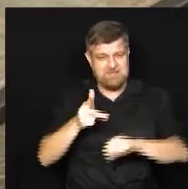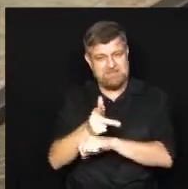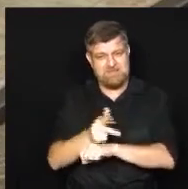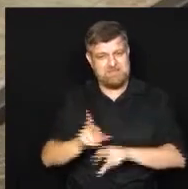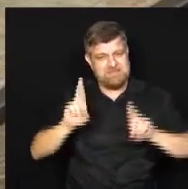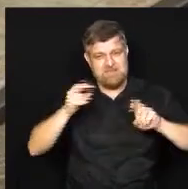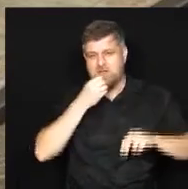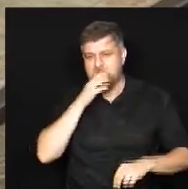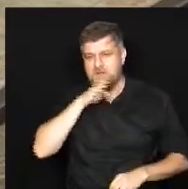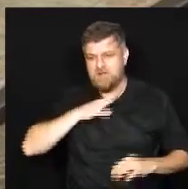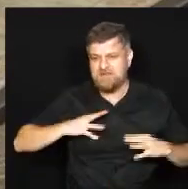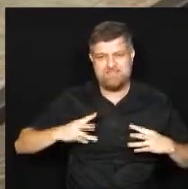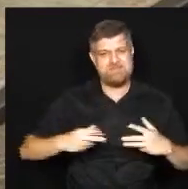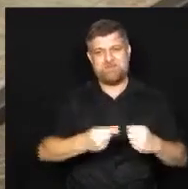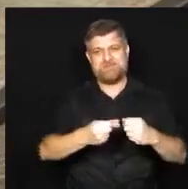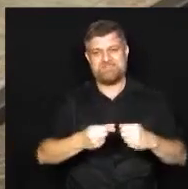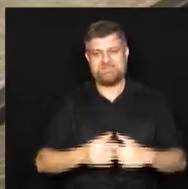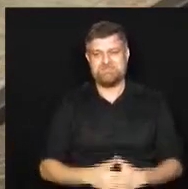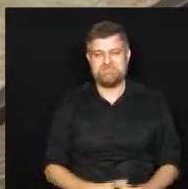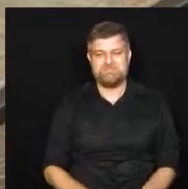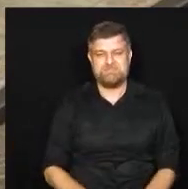desejando uma boa tarde a todos.